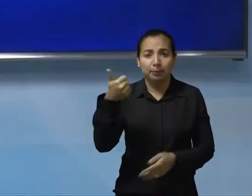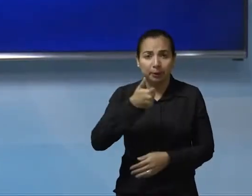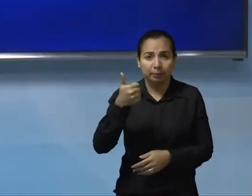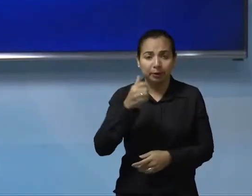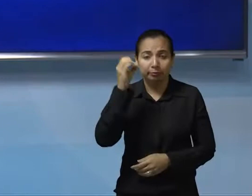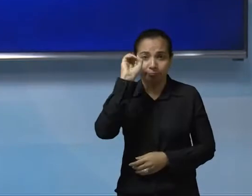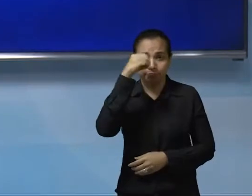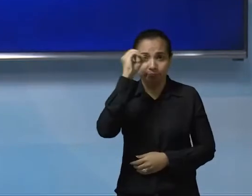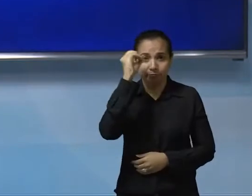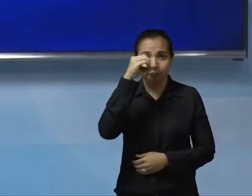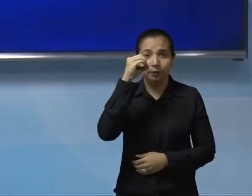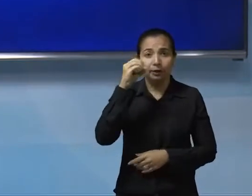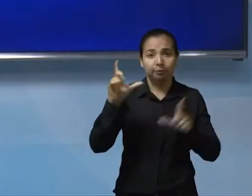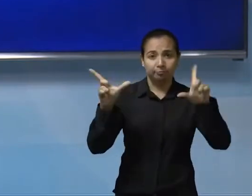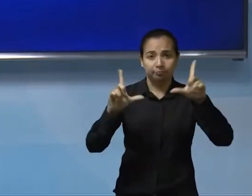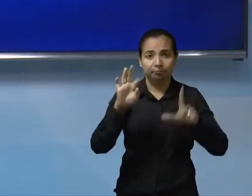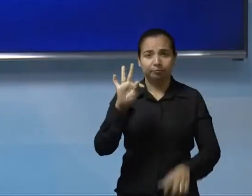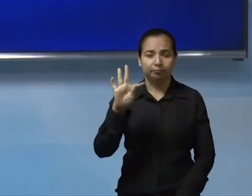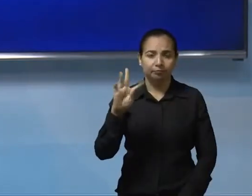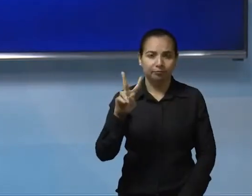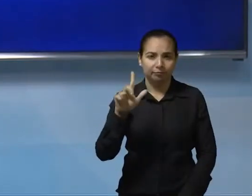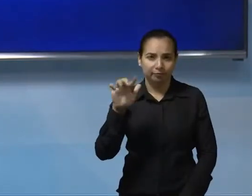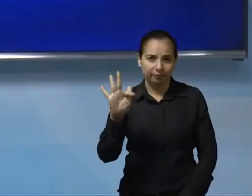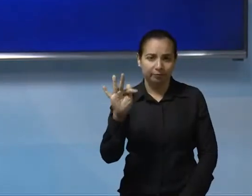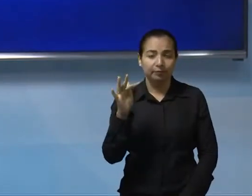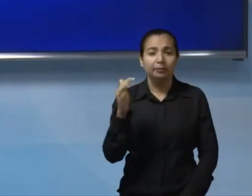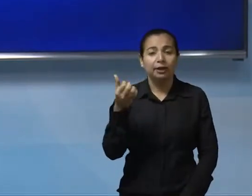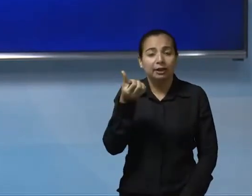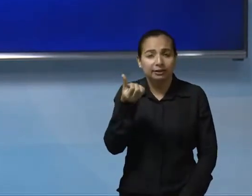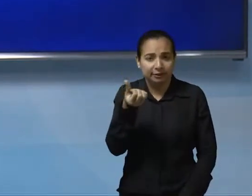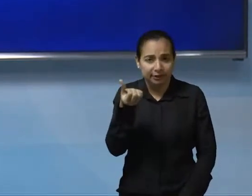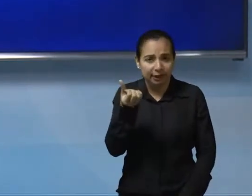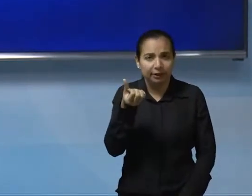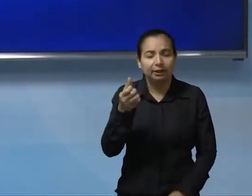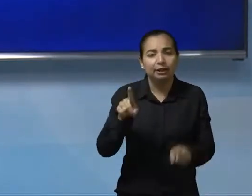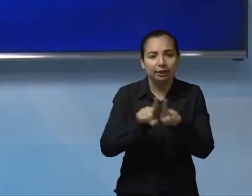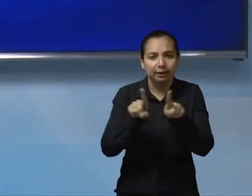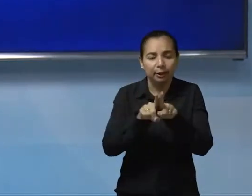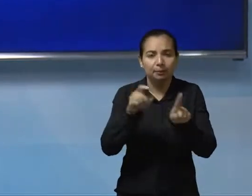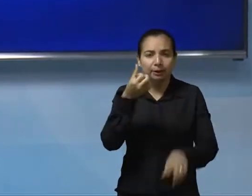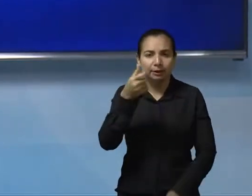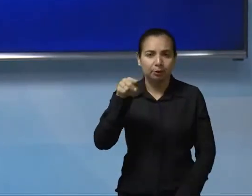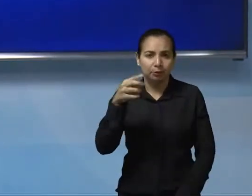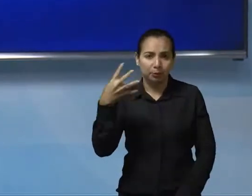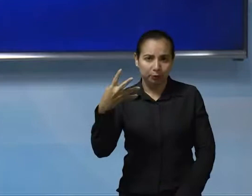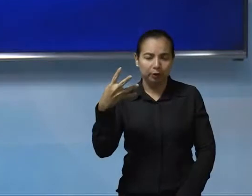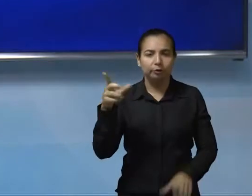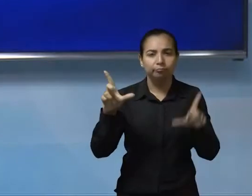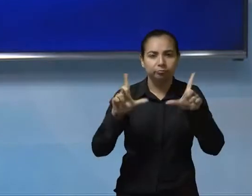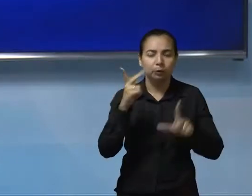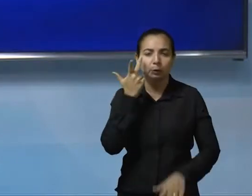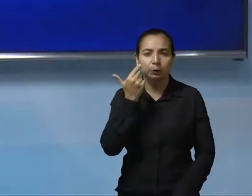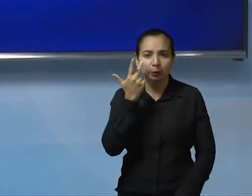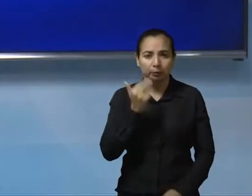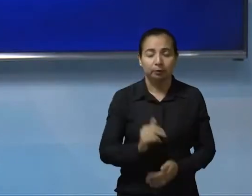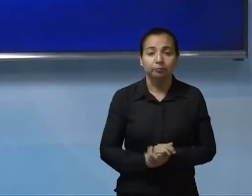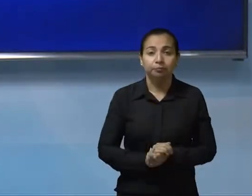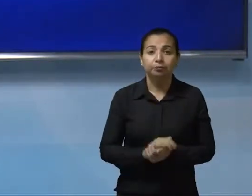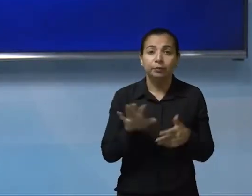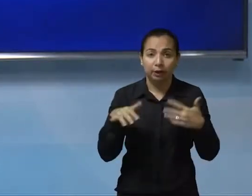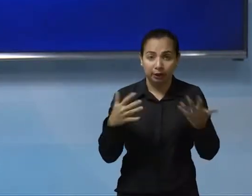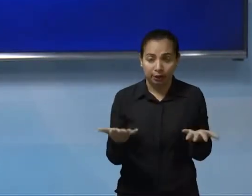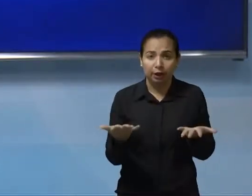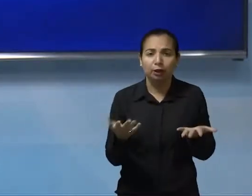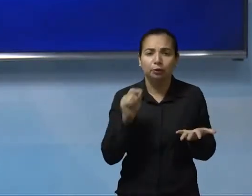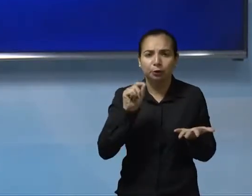programa Observatório pela TV Fortaleza, canal 6 da Multiplay e 61.4 digital. Para discutirmos